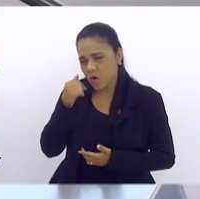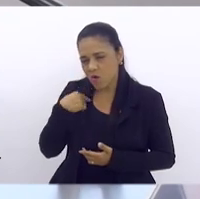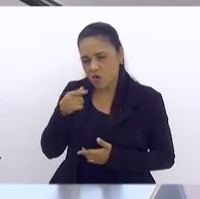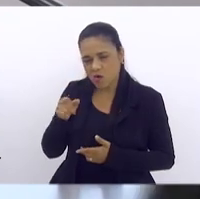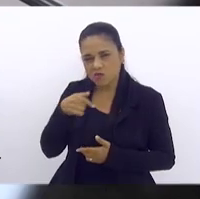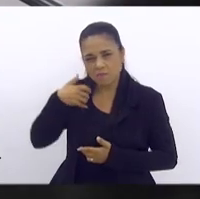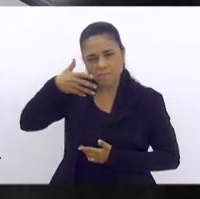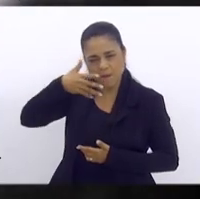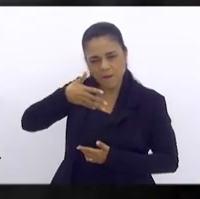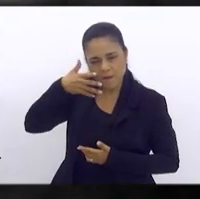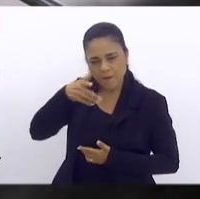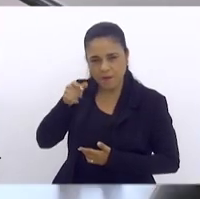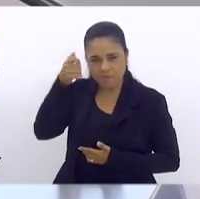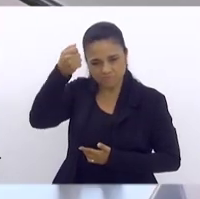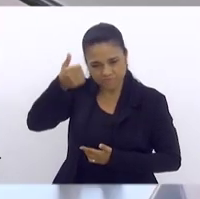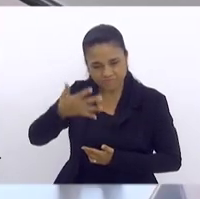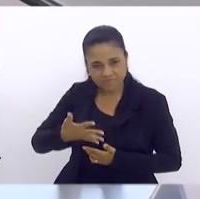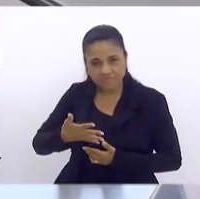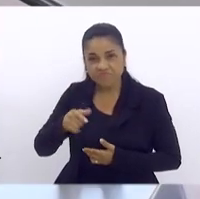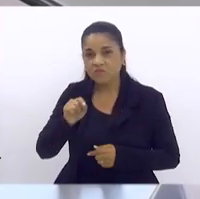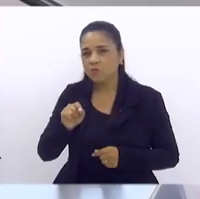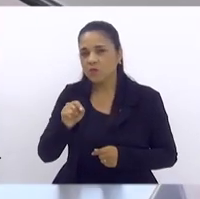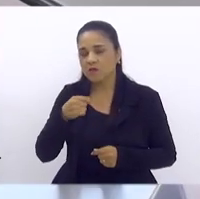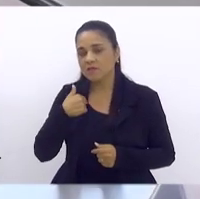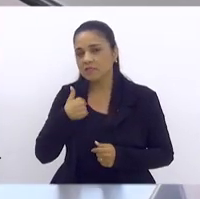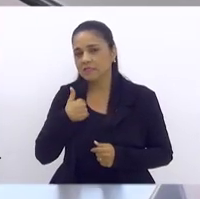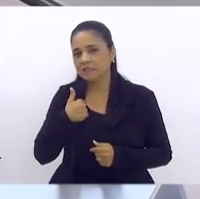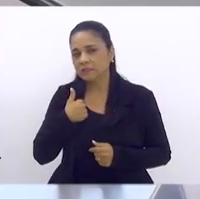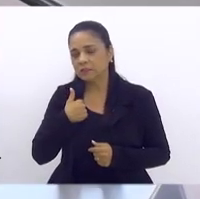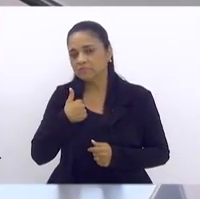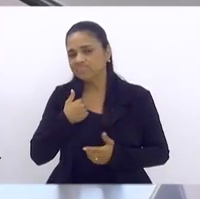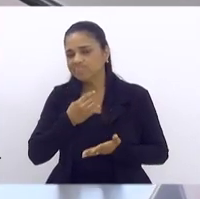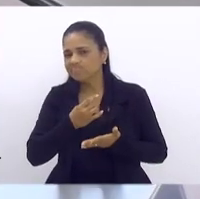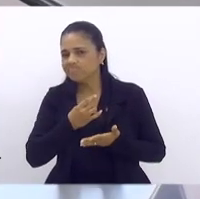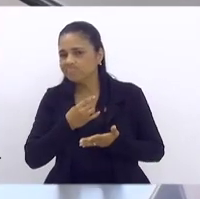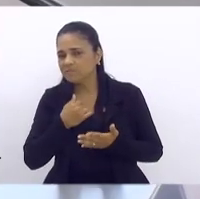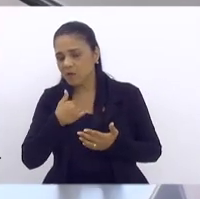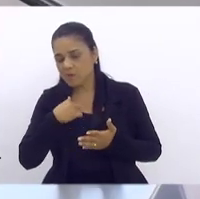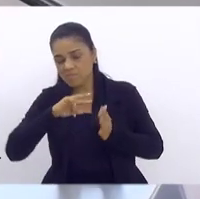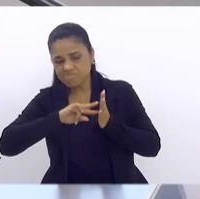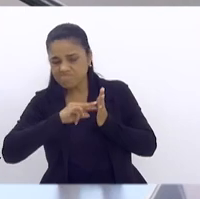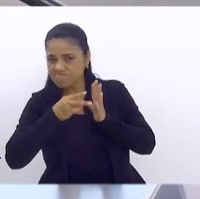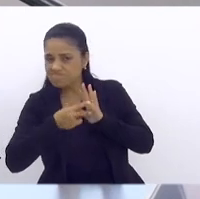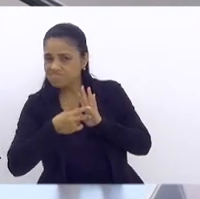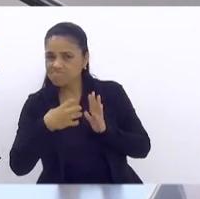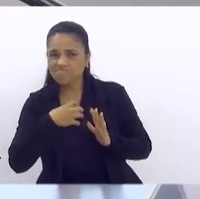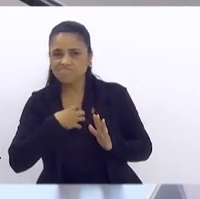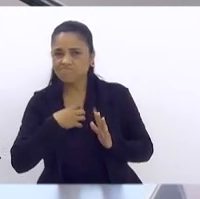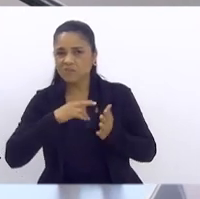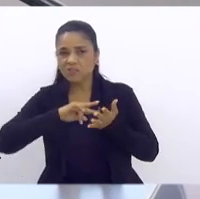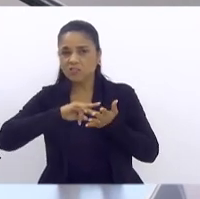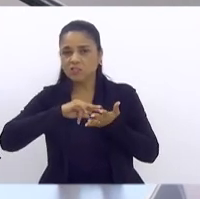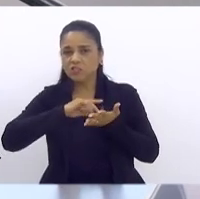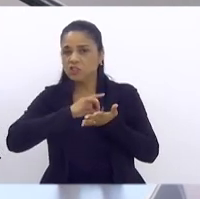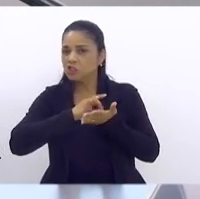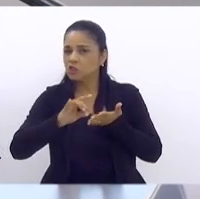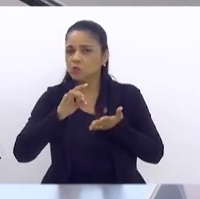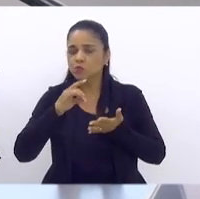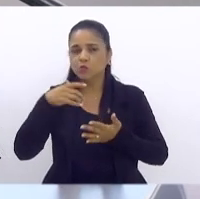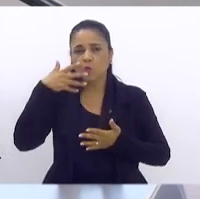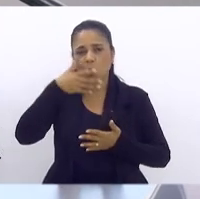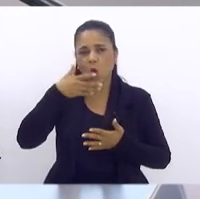uma questão que, para mim, não é discurso de ódio e nem é violência nem contra o